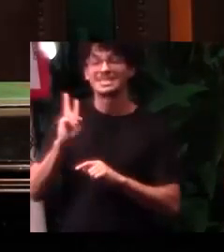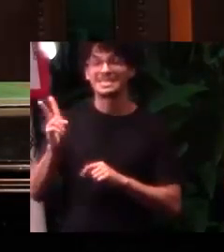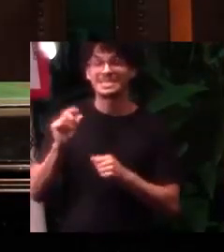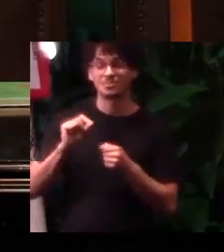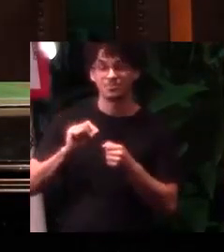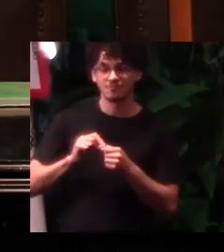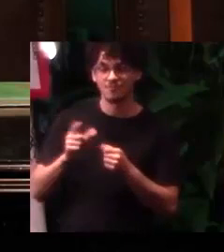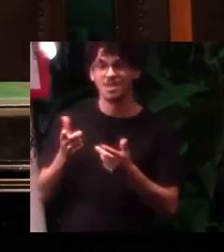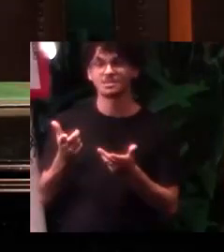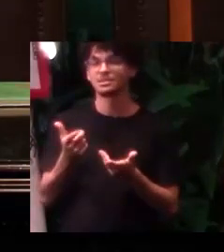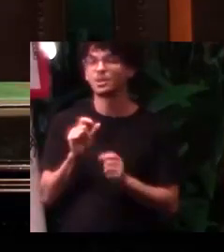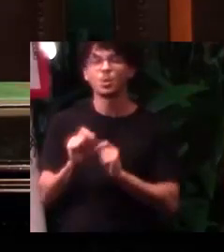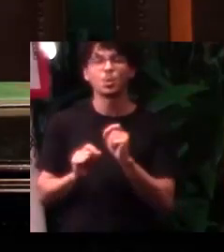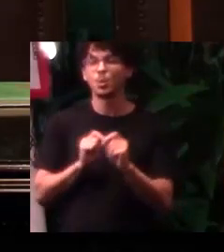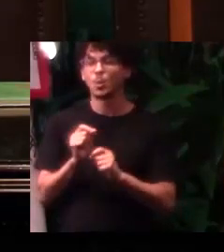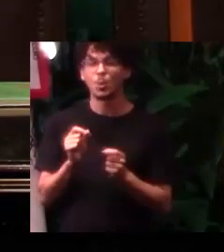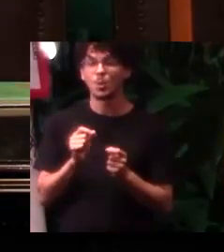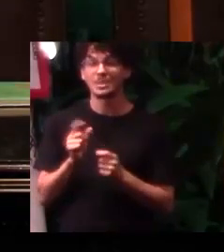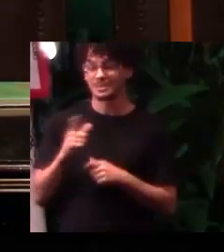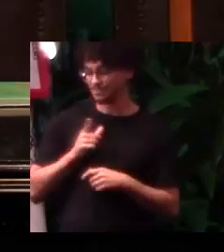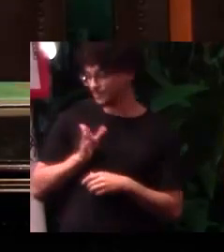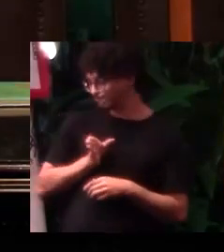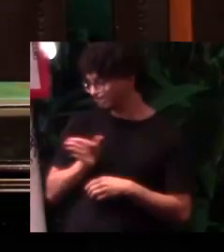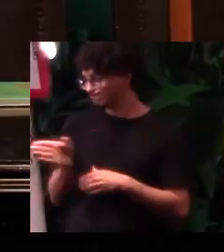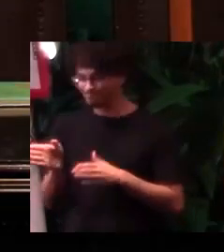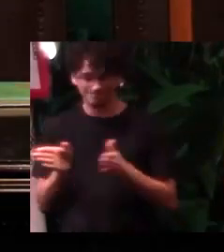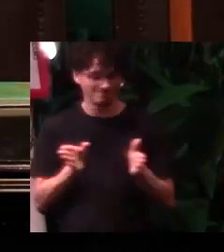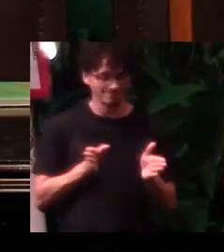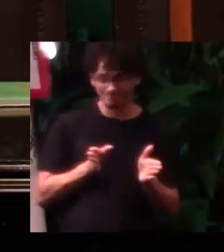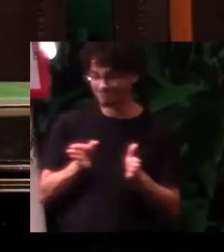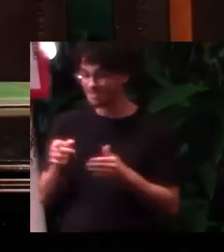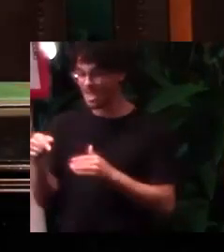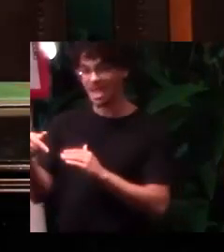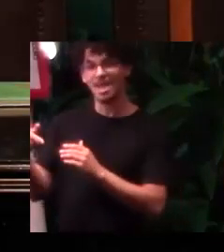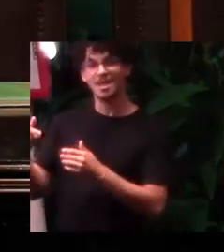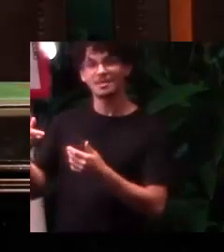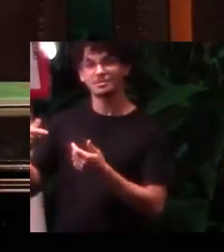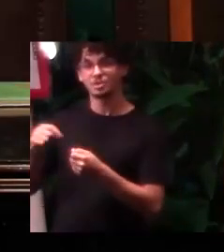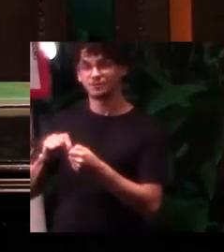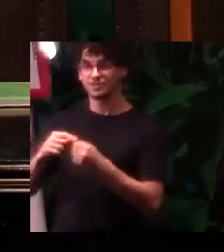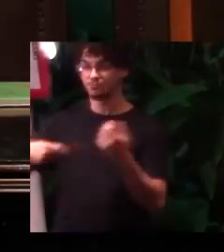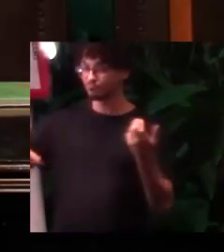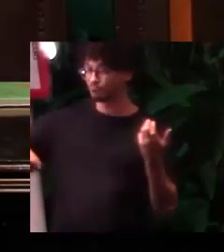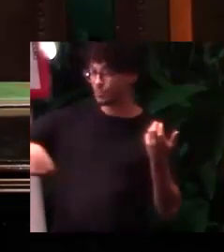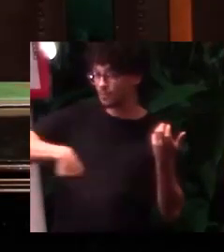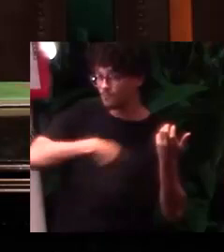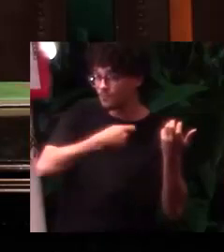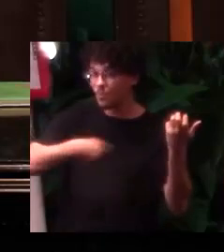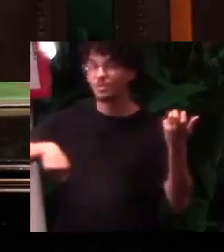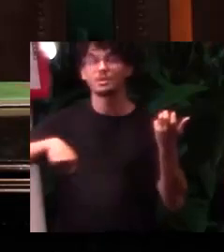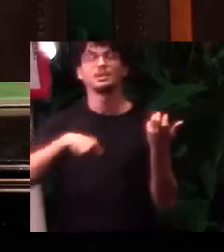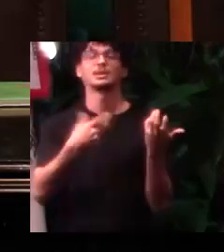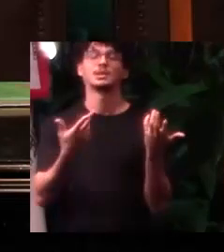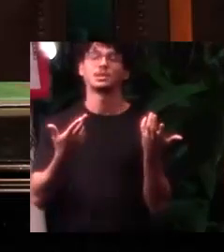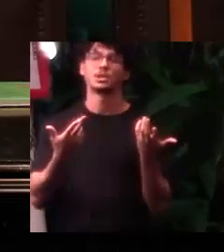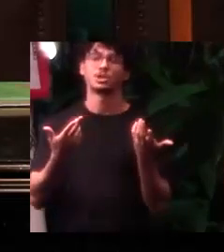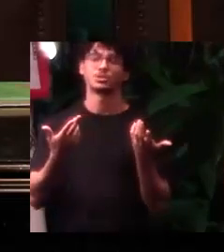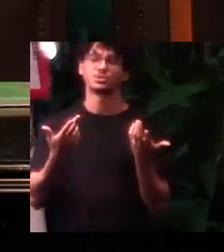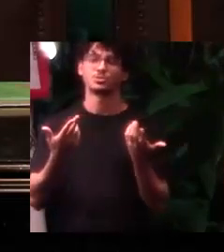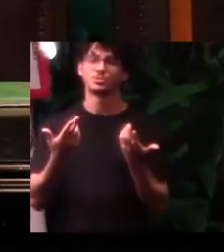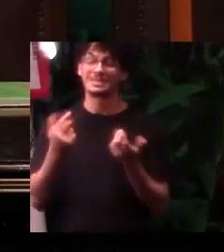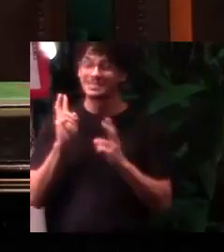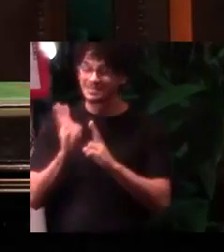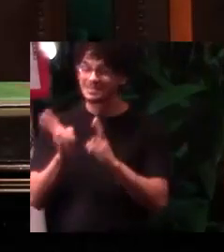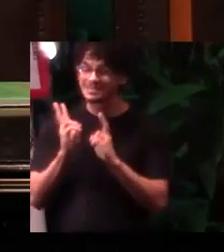um trânsito, inclusive, com as artes. Né? Ele tocava violino e relatos contam que ele